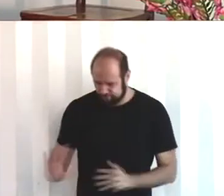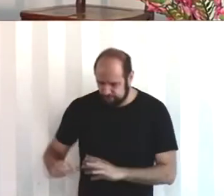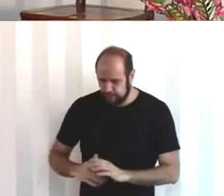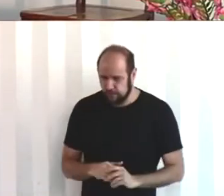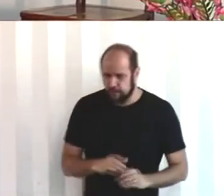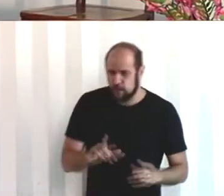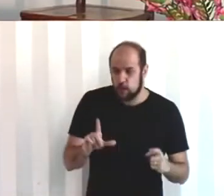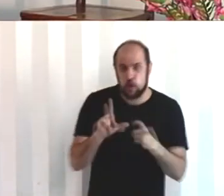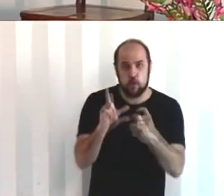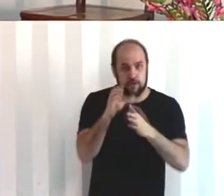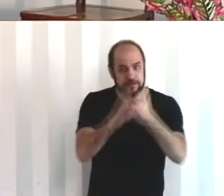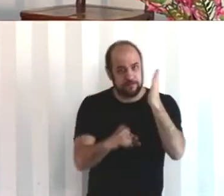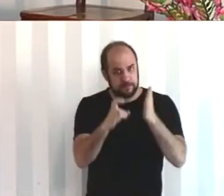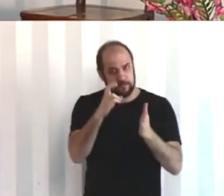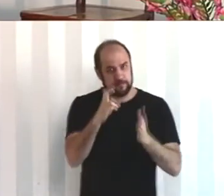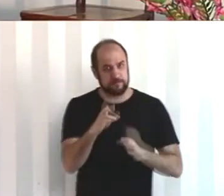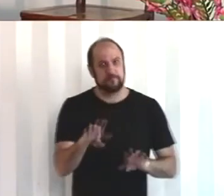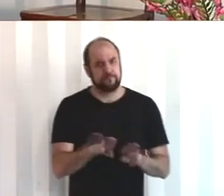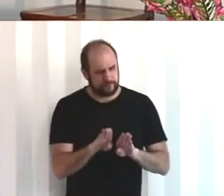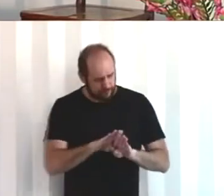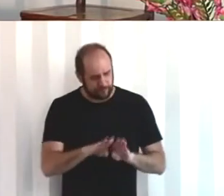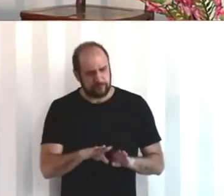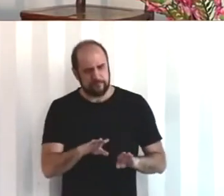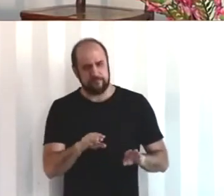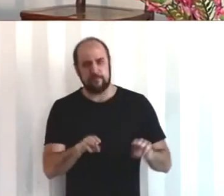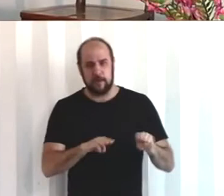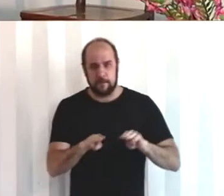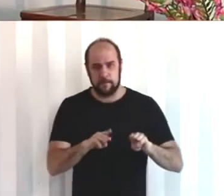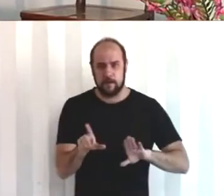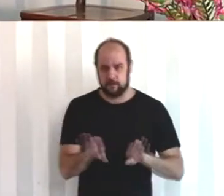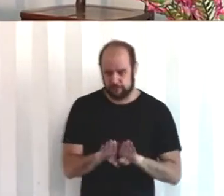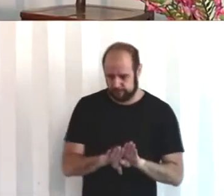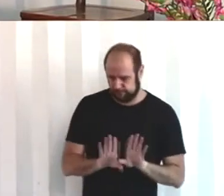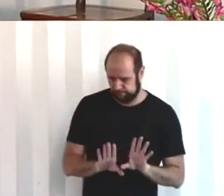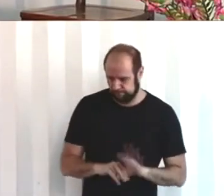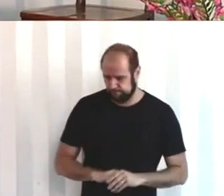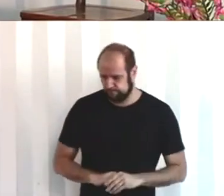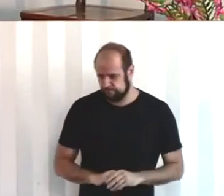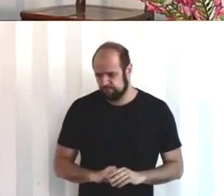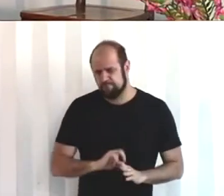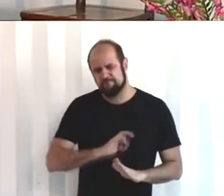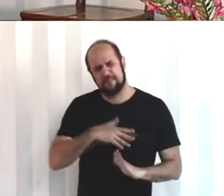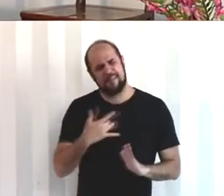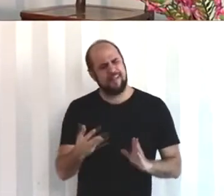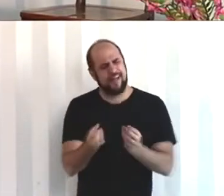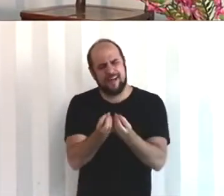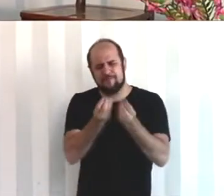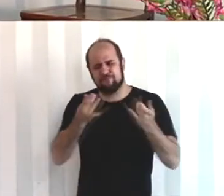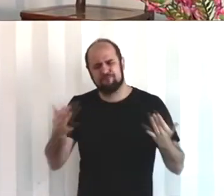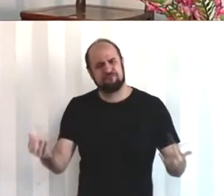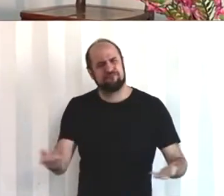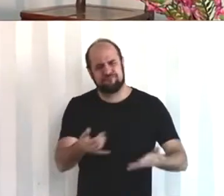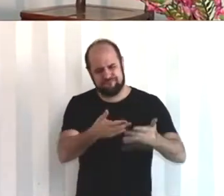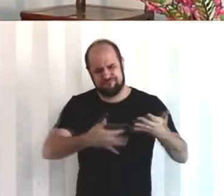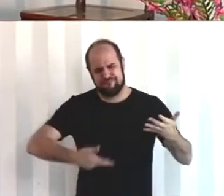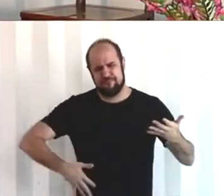texto que Marcos registra também lá no capítulo 2. Tem muitos milagres aqui, mas o que eu quero destacar agora é essa expressão de glorificar